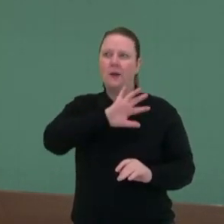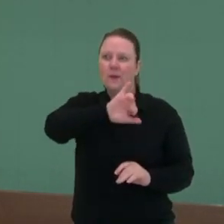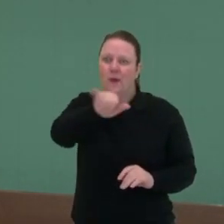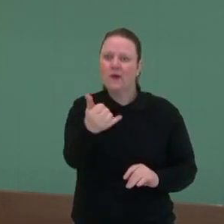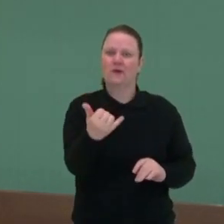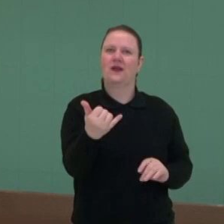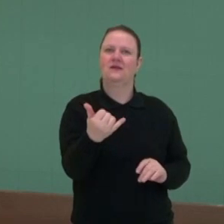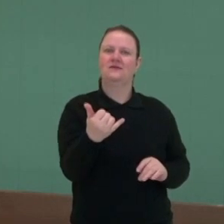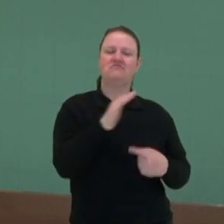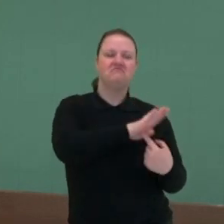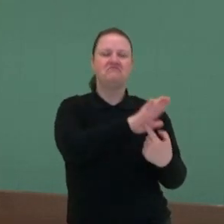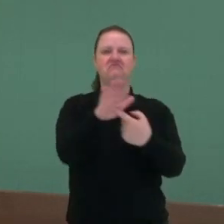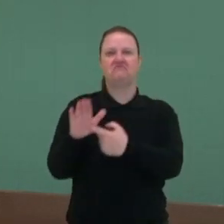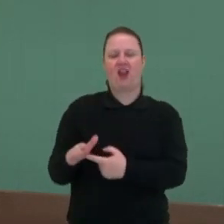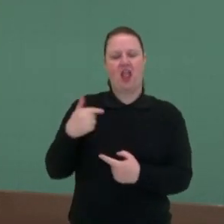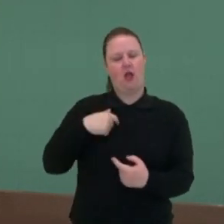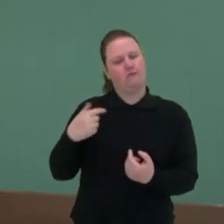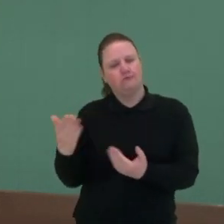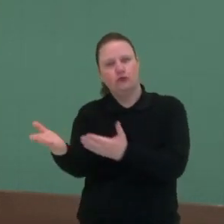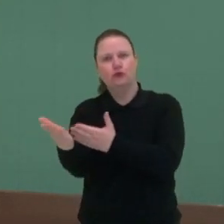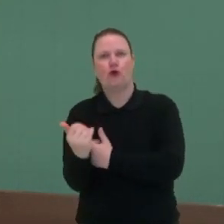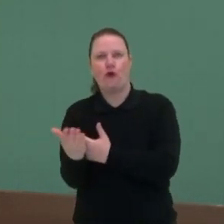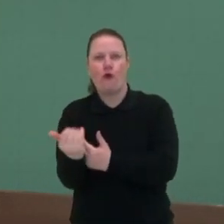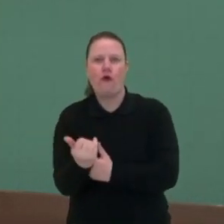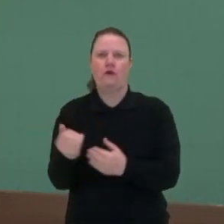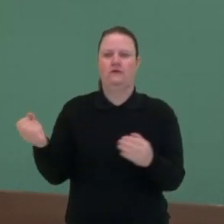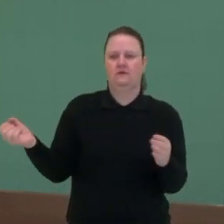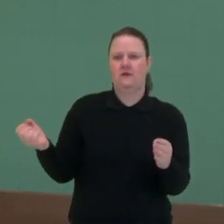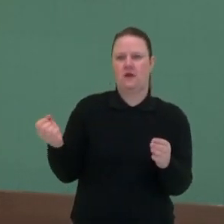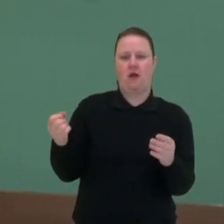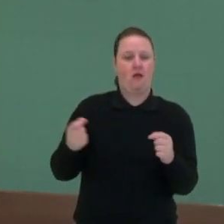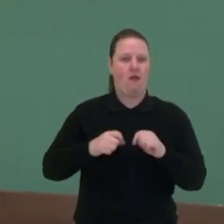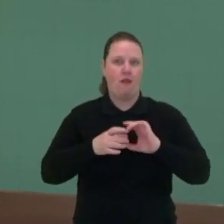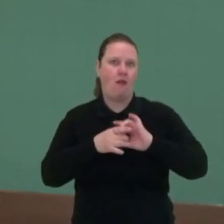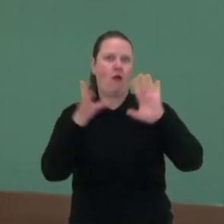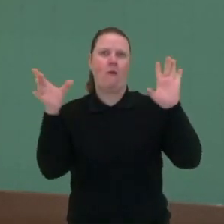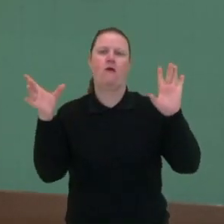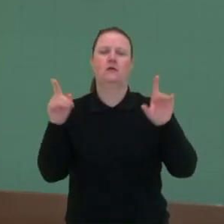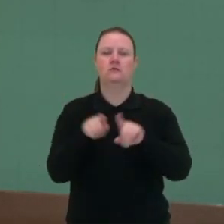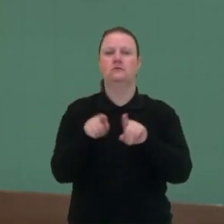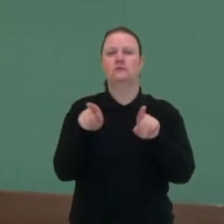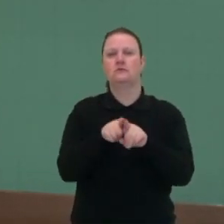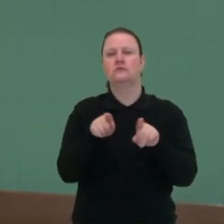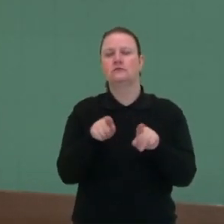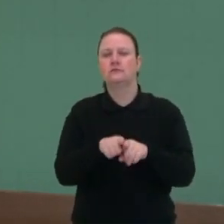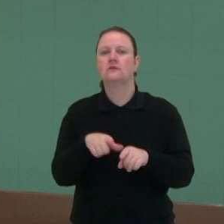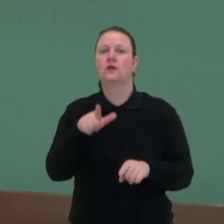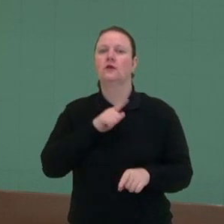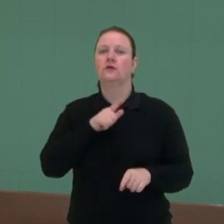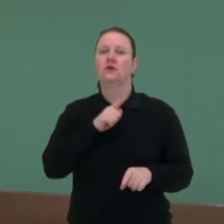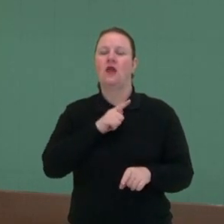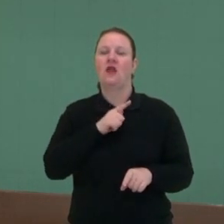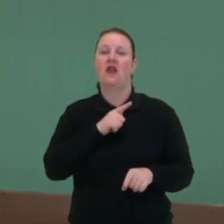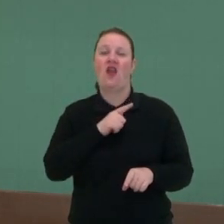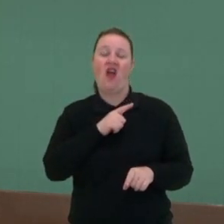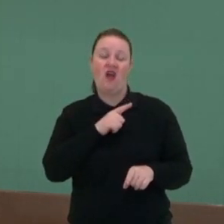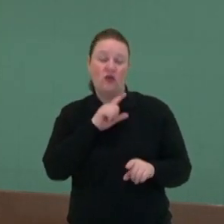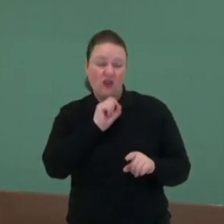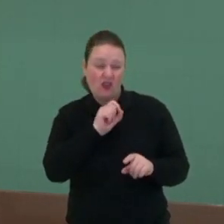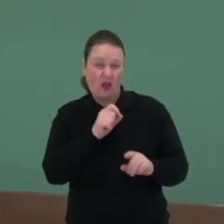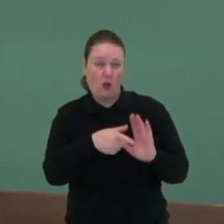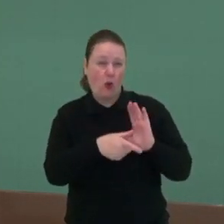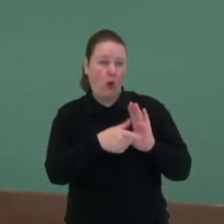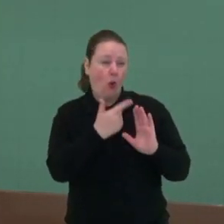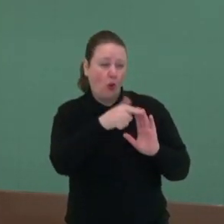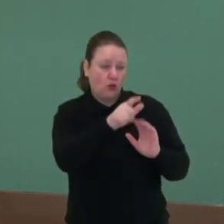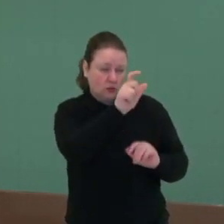candidato liberal e moderno. Então, fazendo frente a essa ideia do socialismo, que seria algo atrasado que o outro candidato